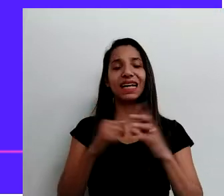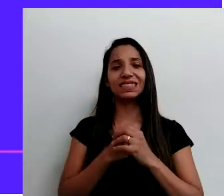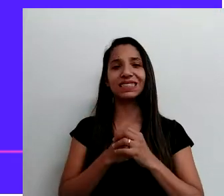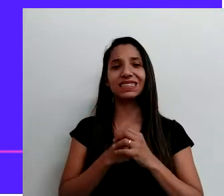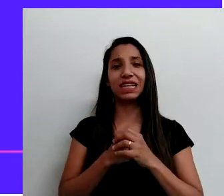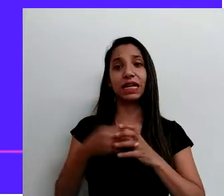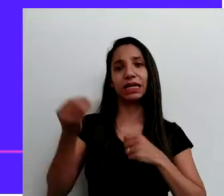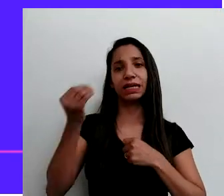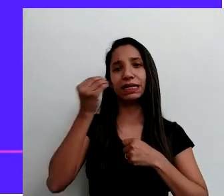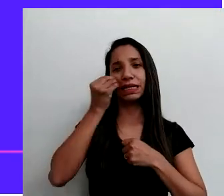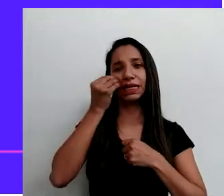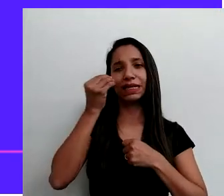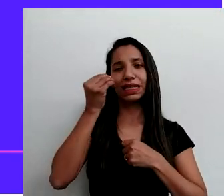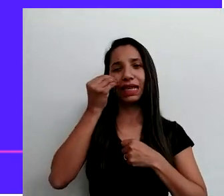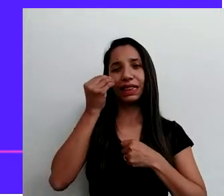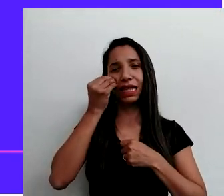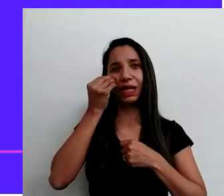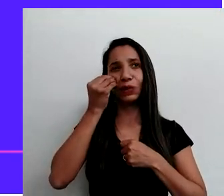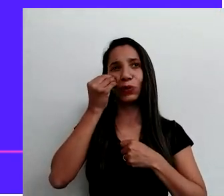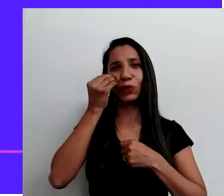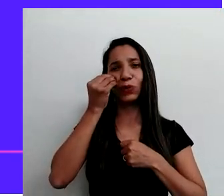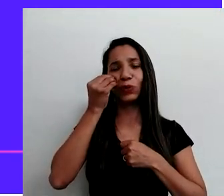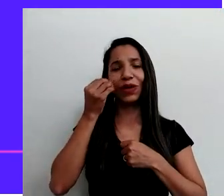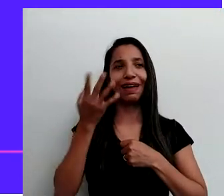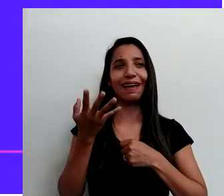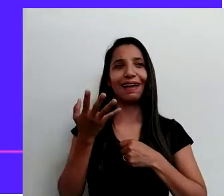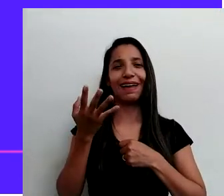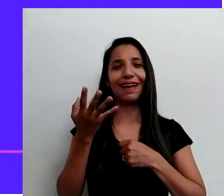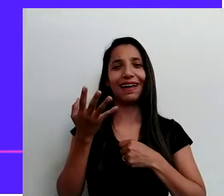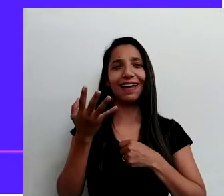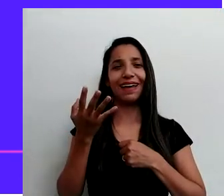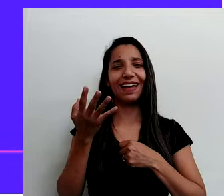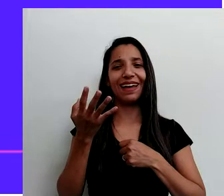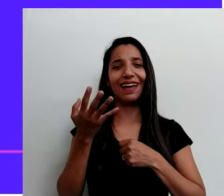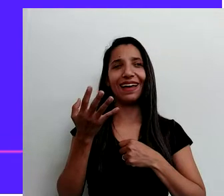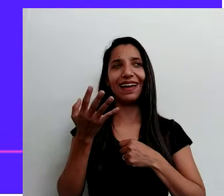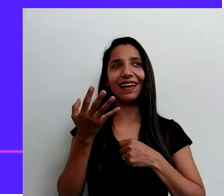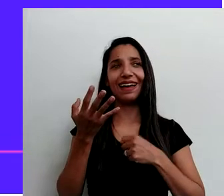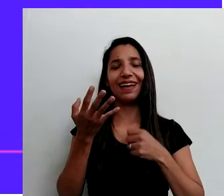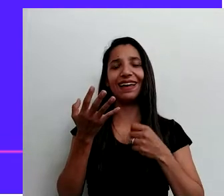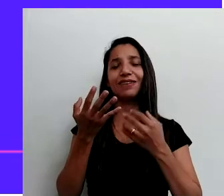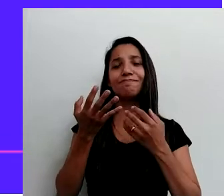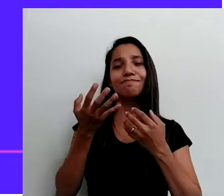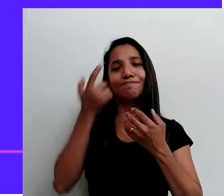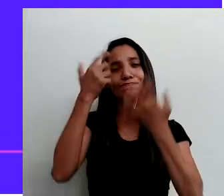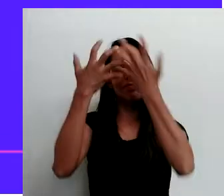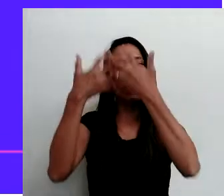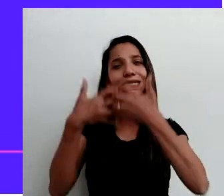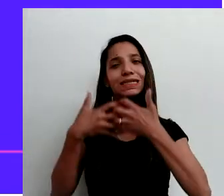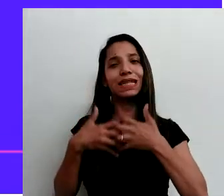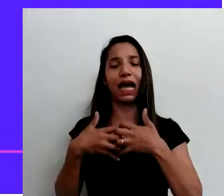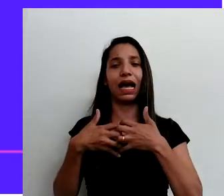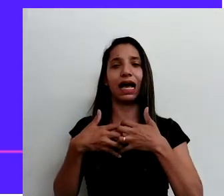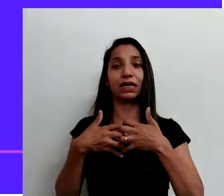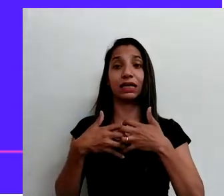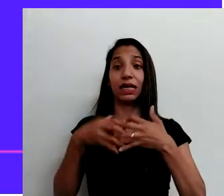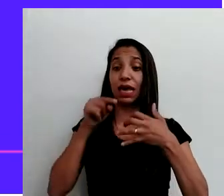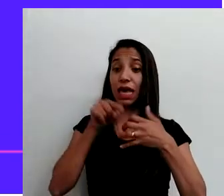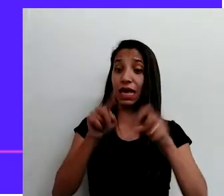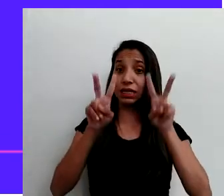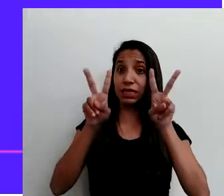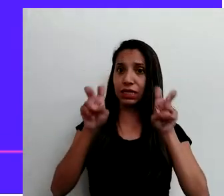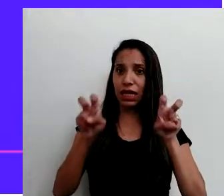adentrar aí um pouco mais de profundidade nessa ideia